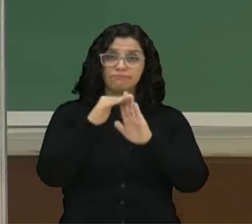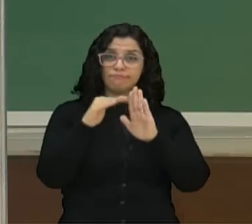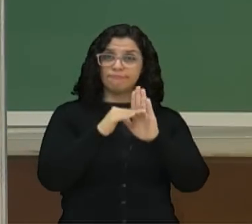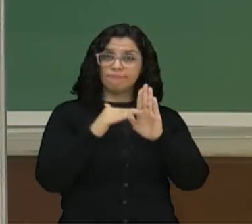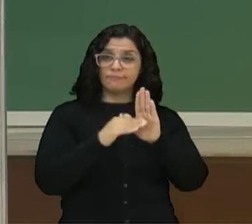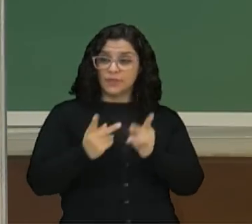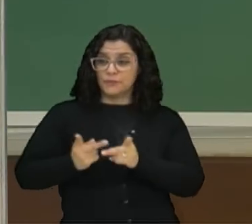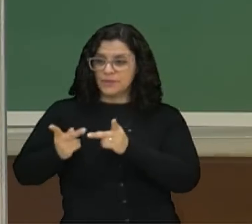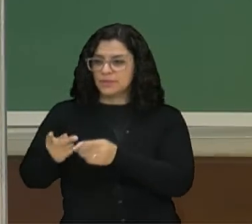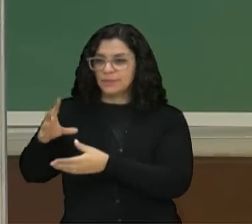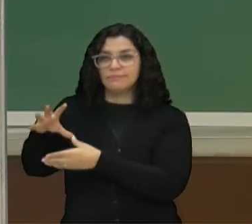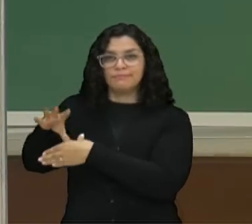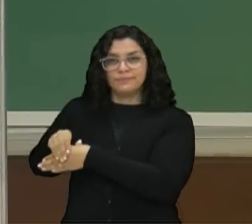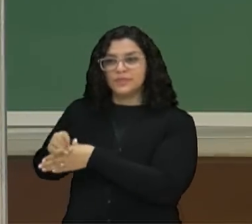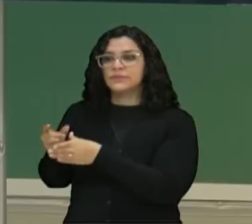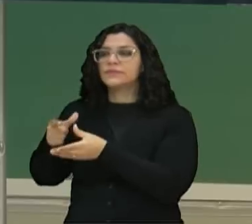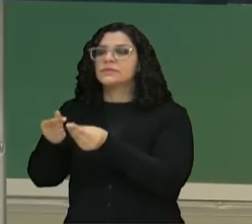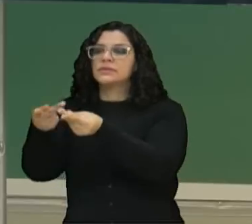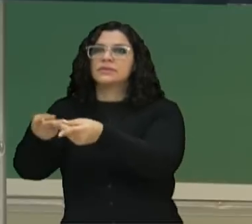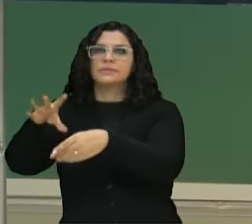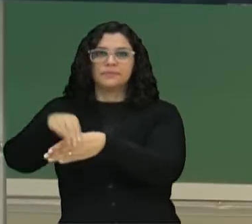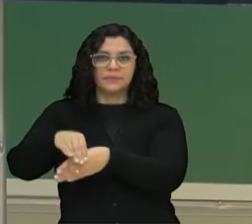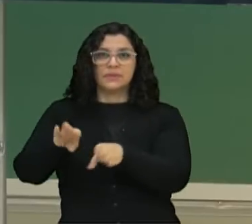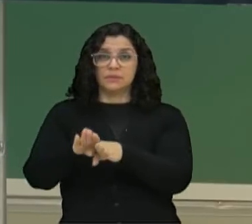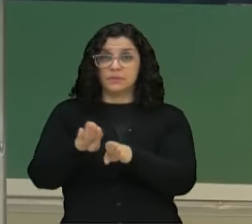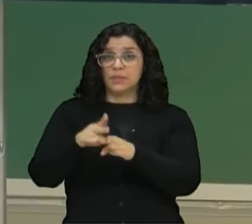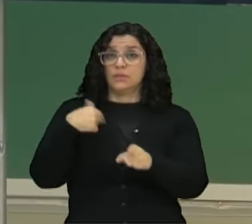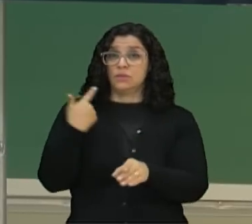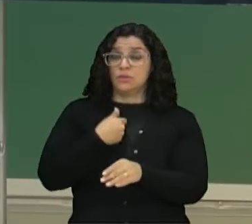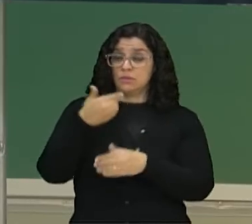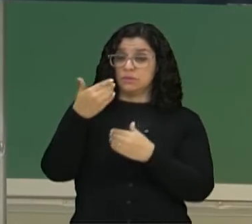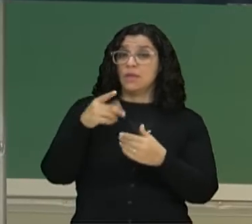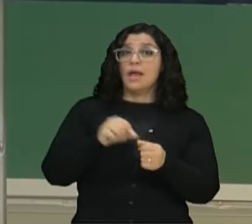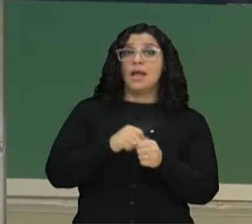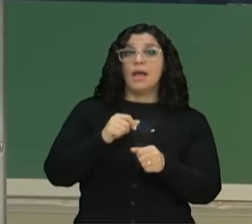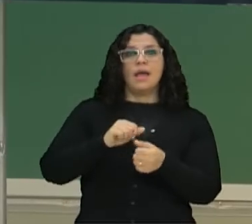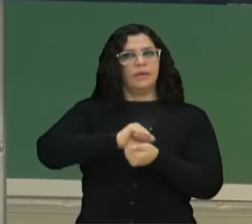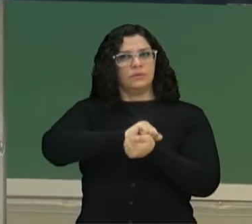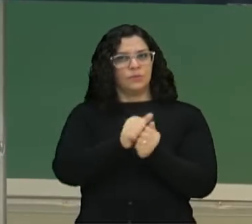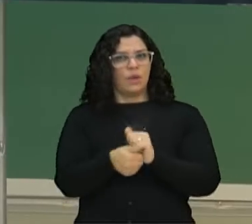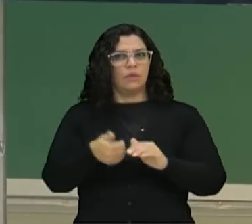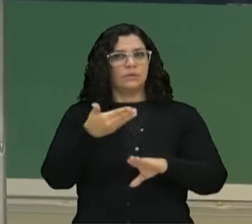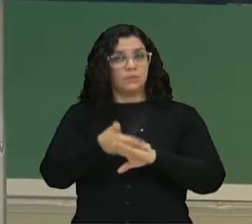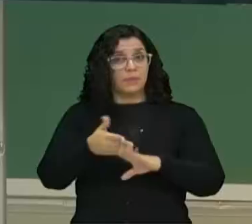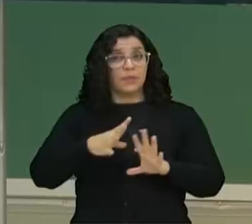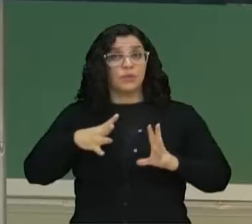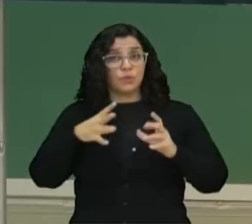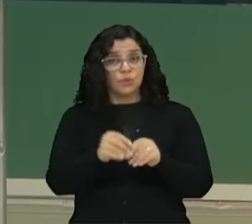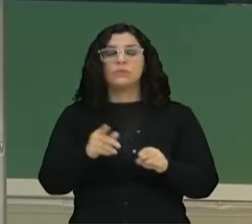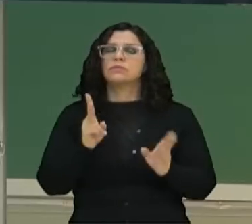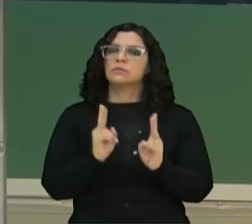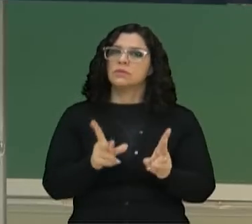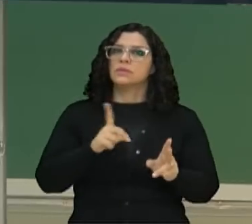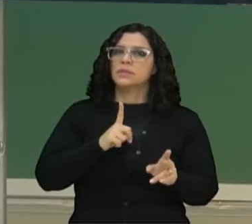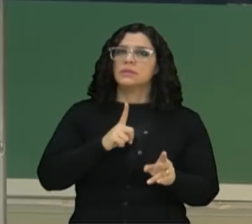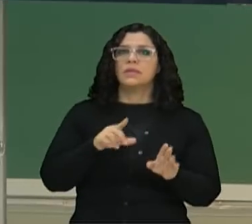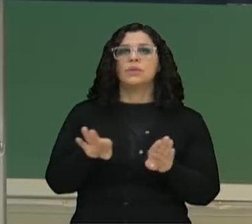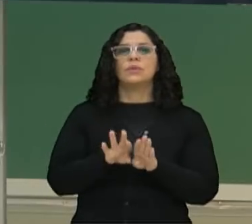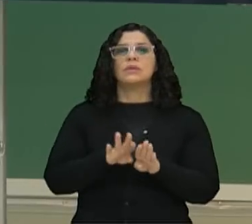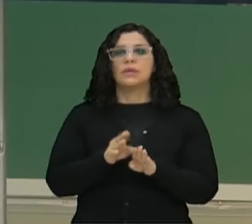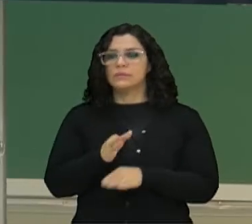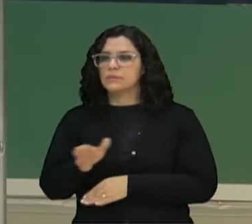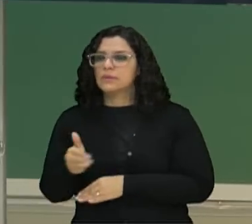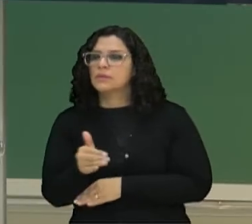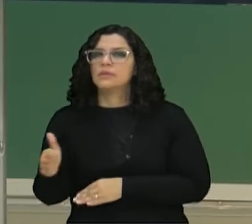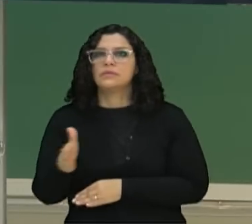indicada. Então, para permitir que a prova seja efetivamente aberta a todos, existem sempre diversos